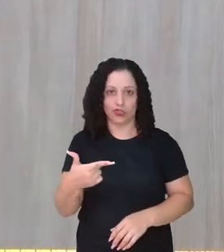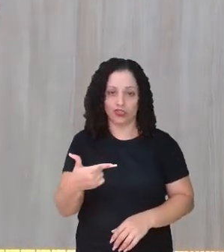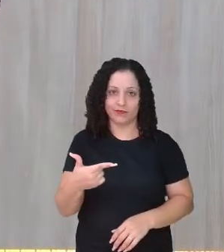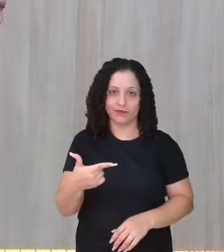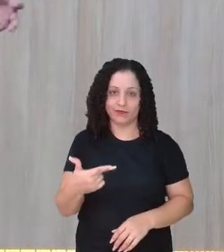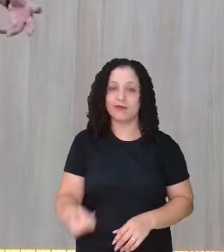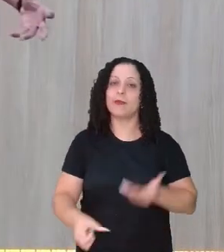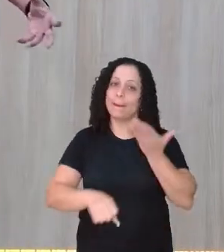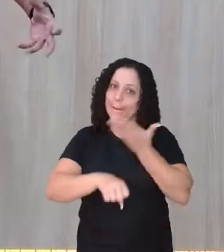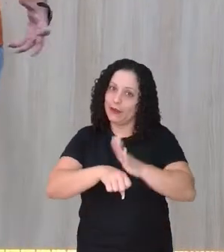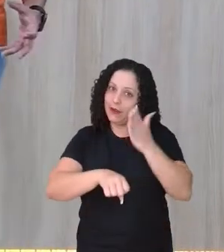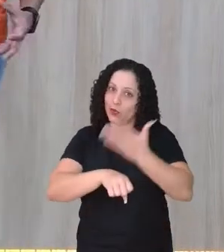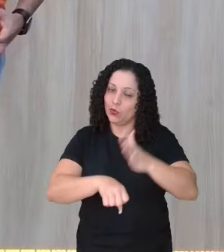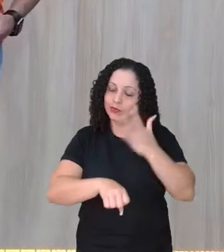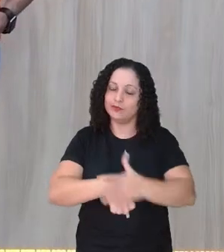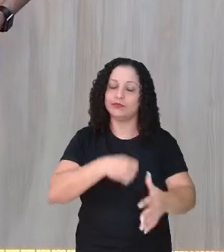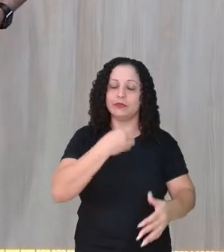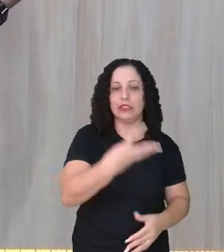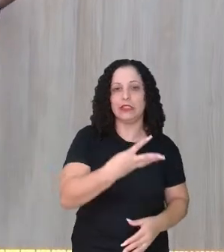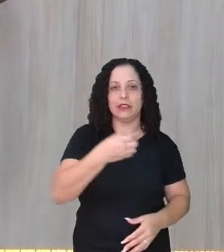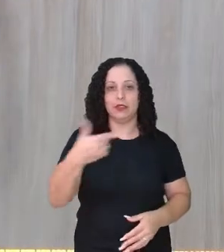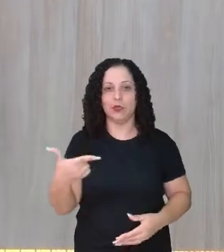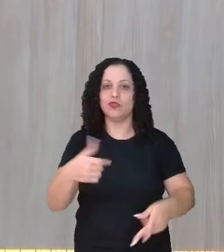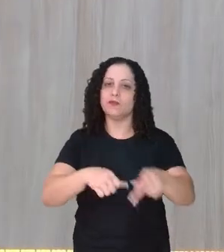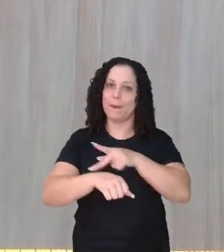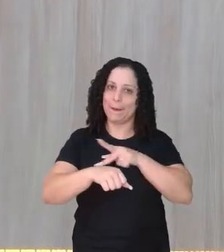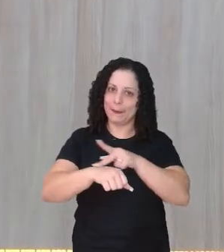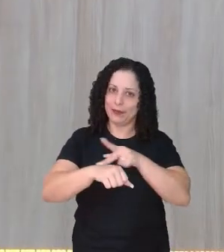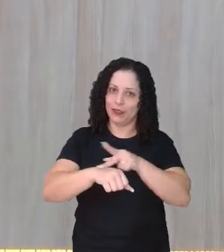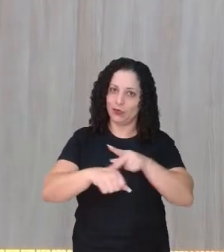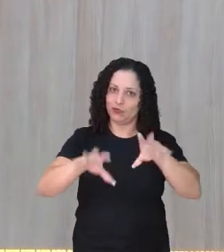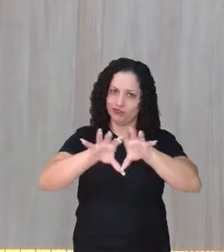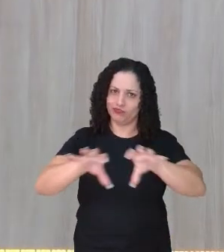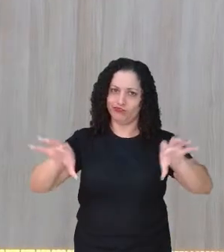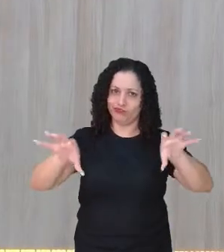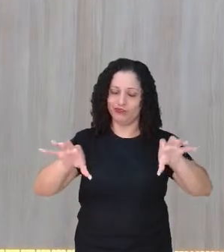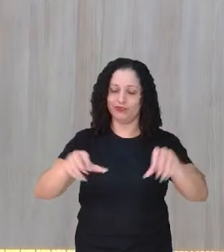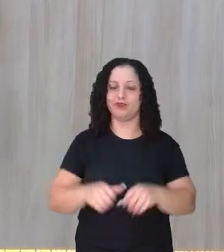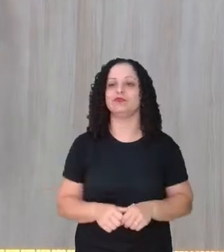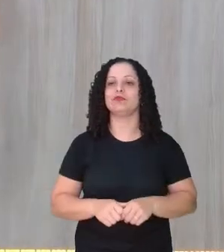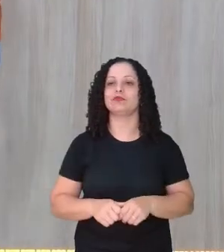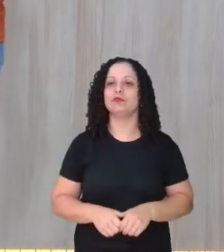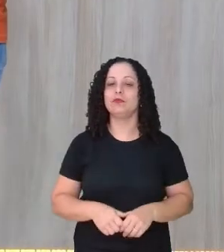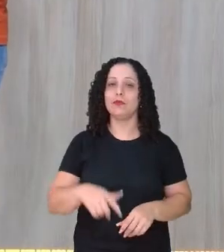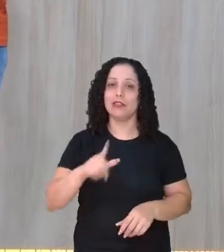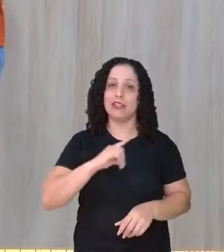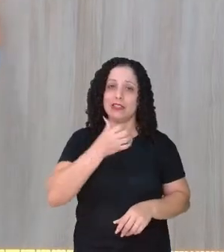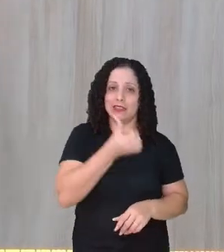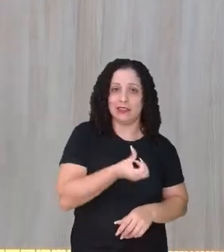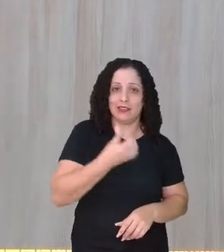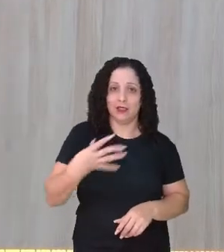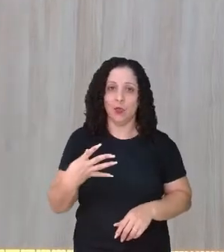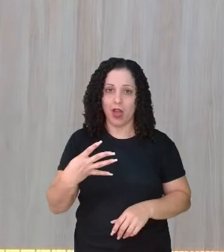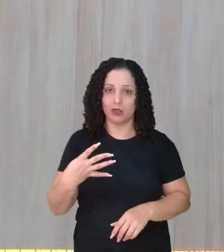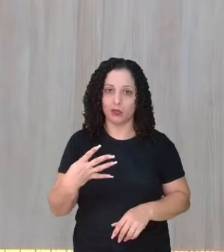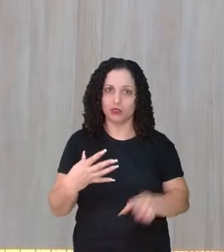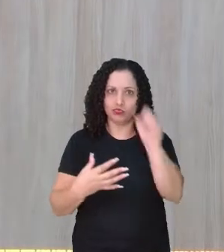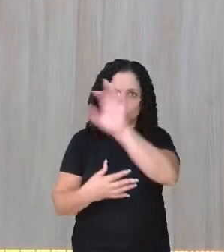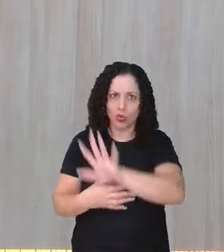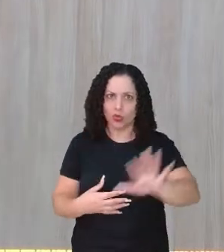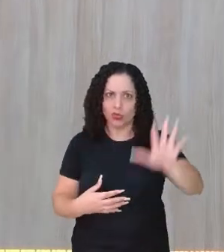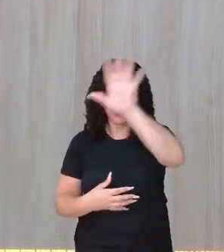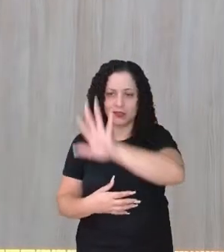e 32 é de outra cor, certo? E aí, como ele tem 64 quadradinhos,